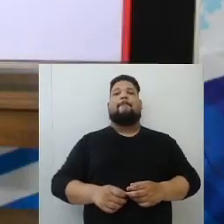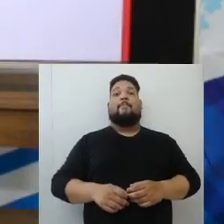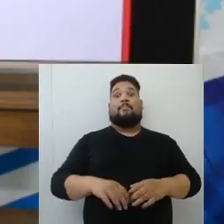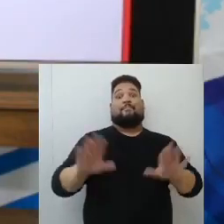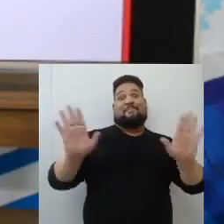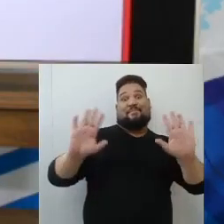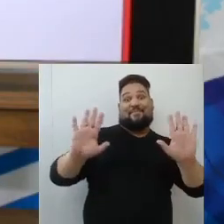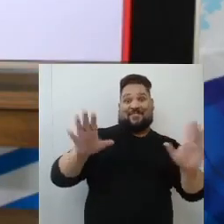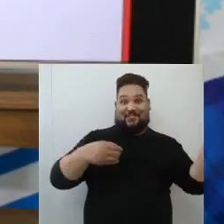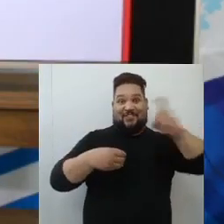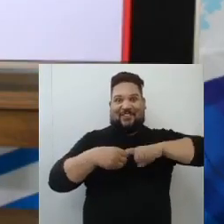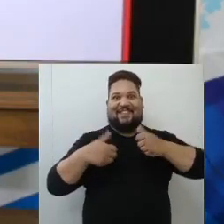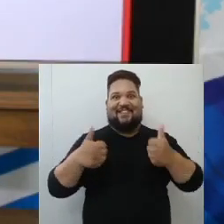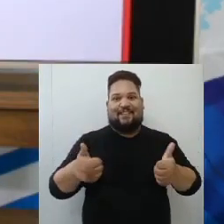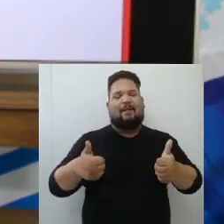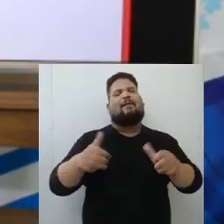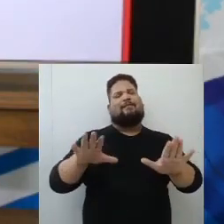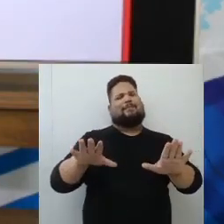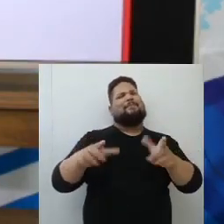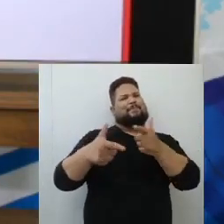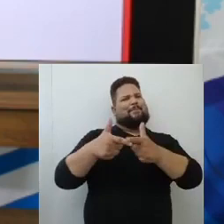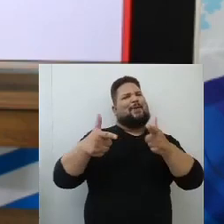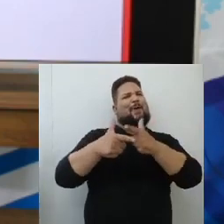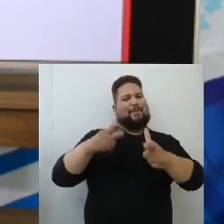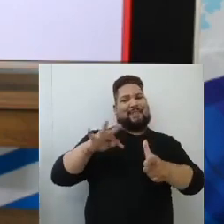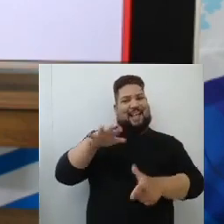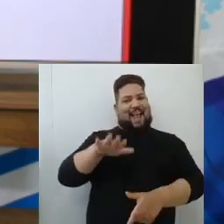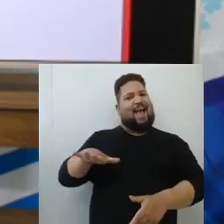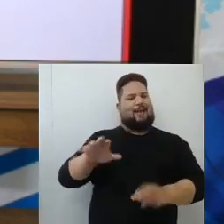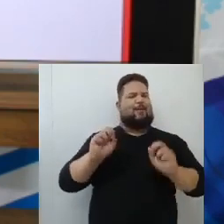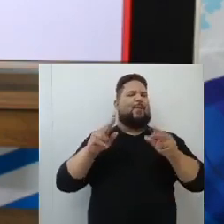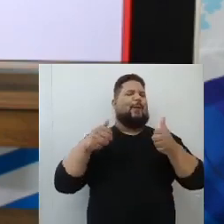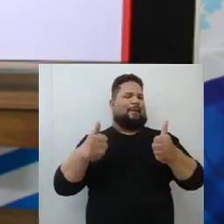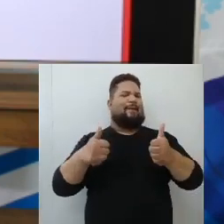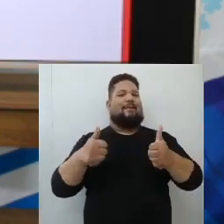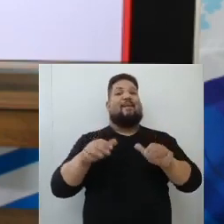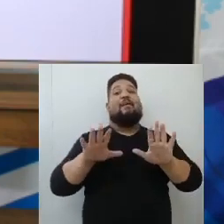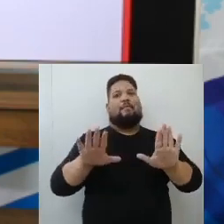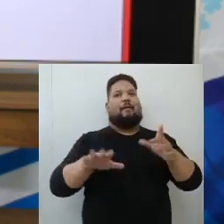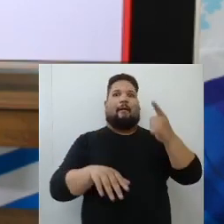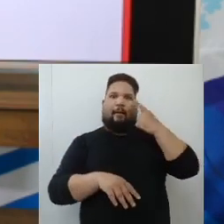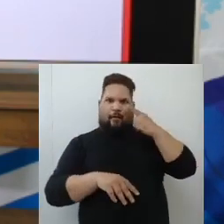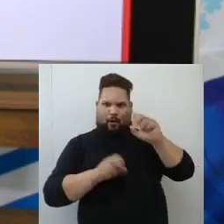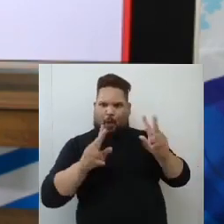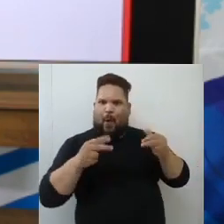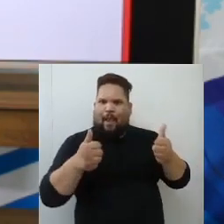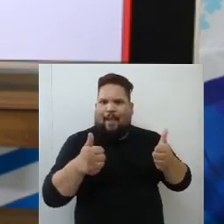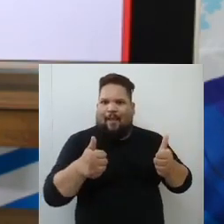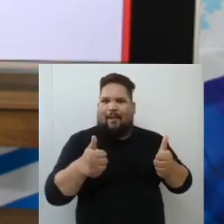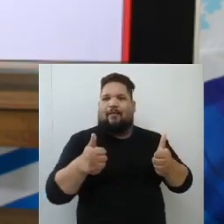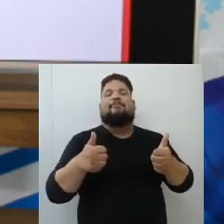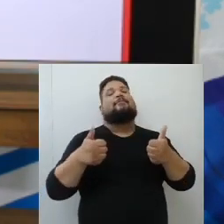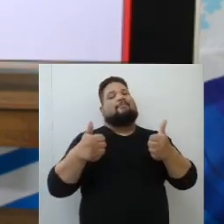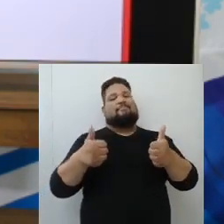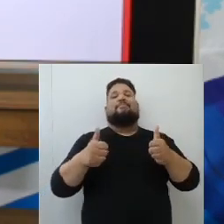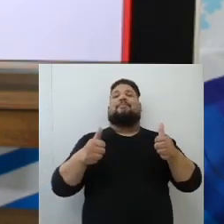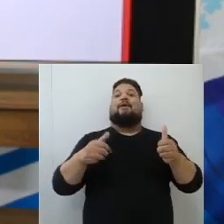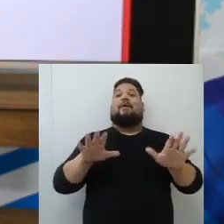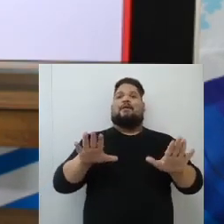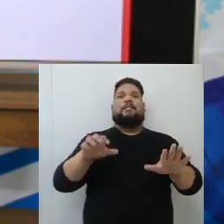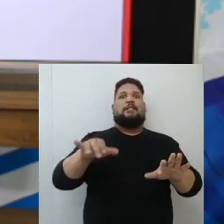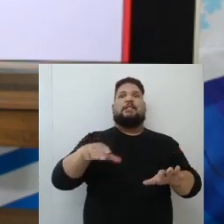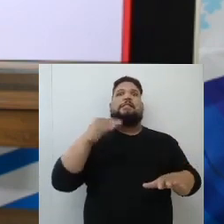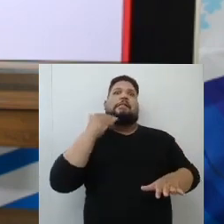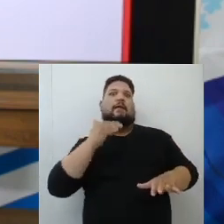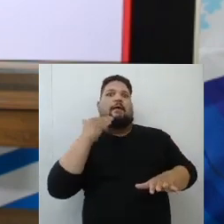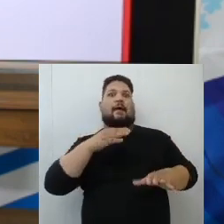Oi, voltamos? Tivemos um pequeno probleminha técnico, tá, gente? Mas vê aí, tá tudo ok? Se tiver tudo ok, depois manda mensagem.